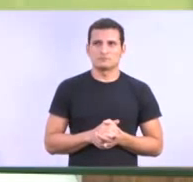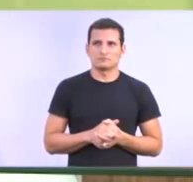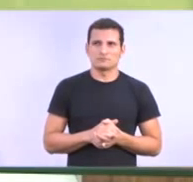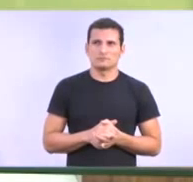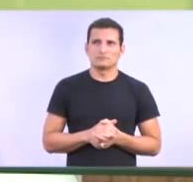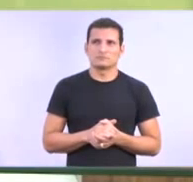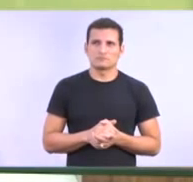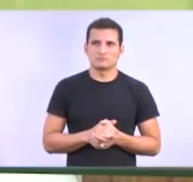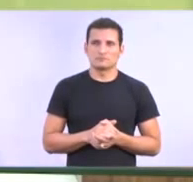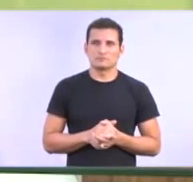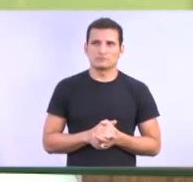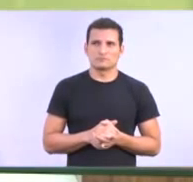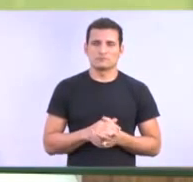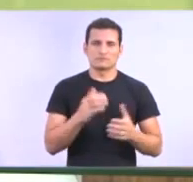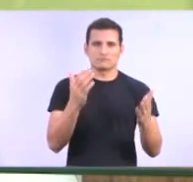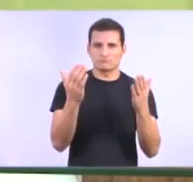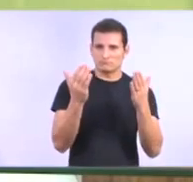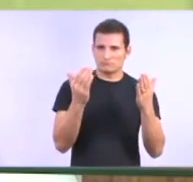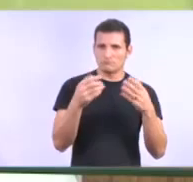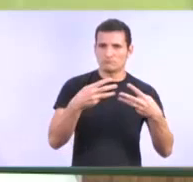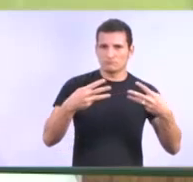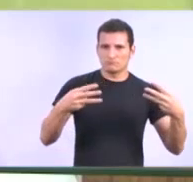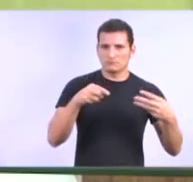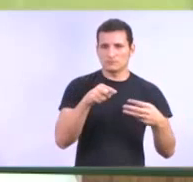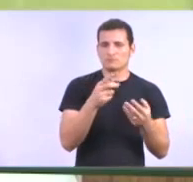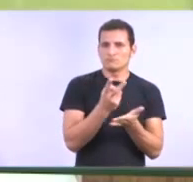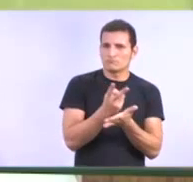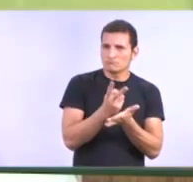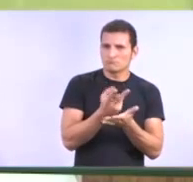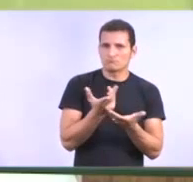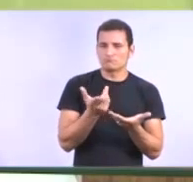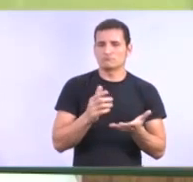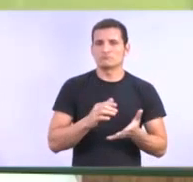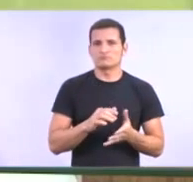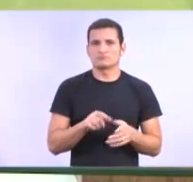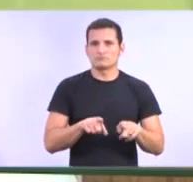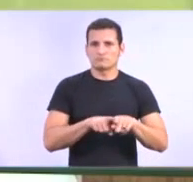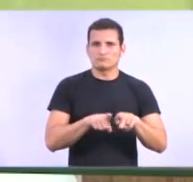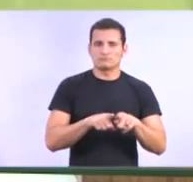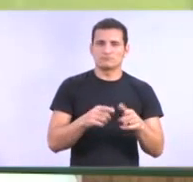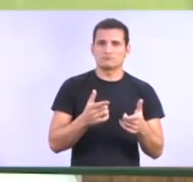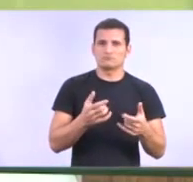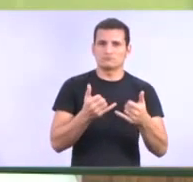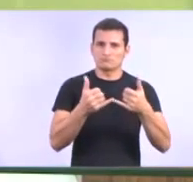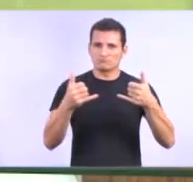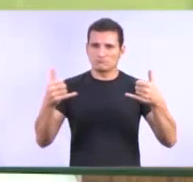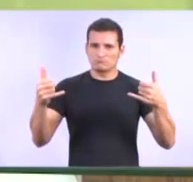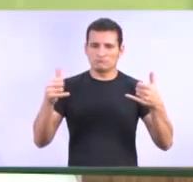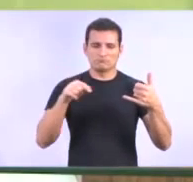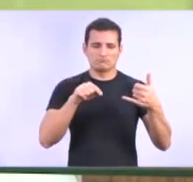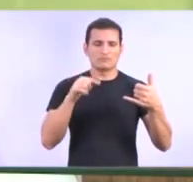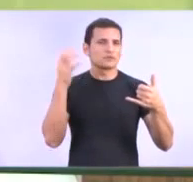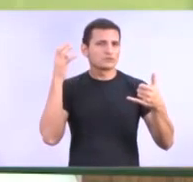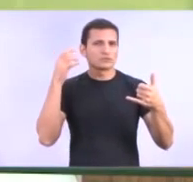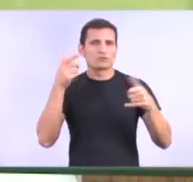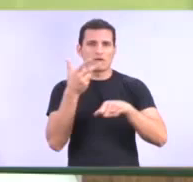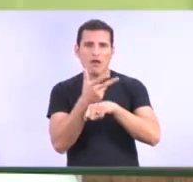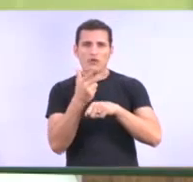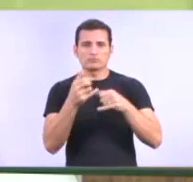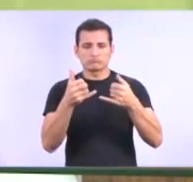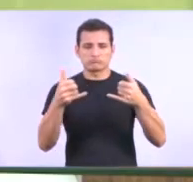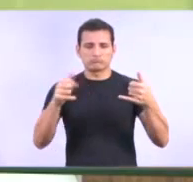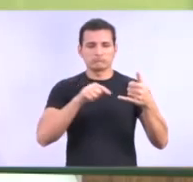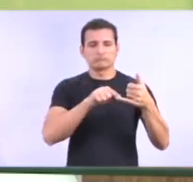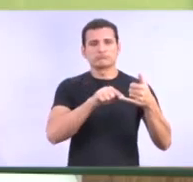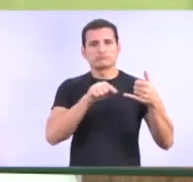a ambulância, é exatamente o que acontece na rede, né? Você pode fazer essa ideia, né, e para entender